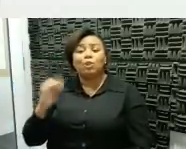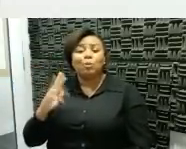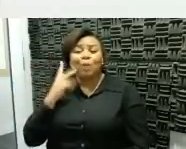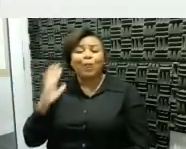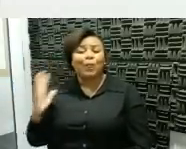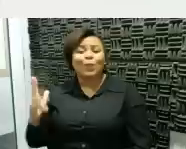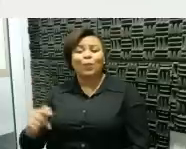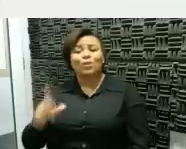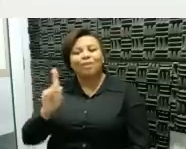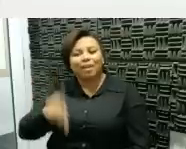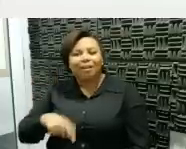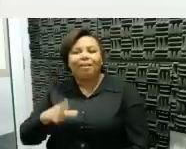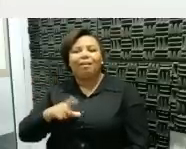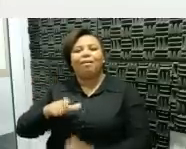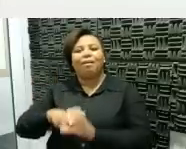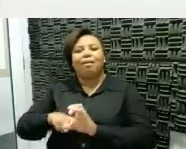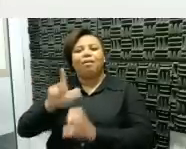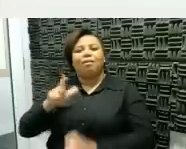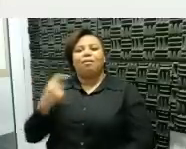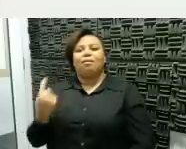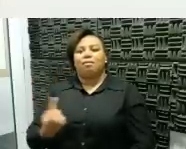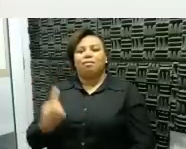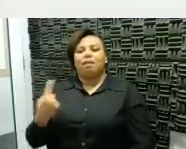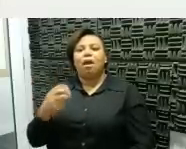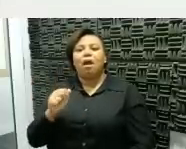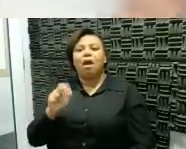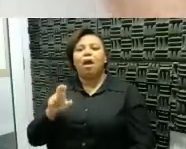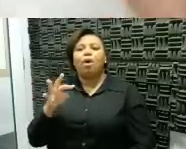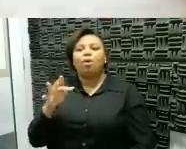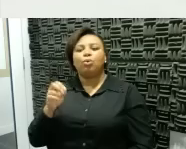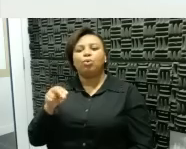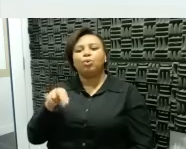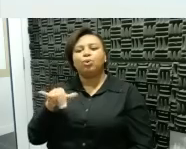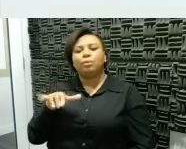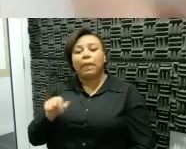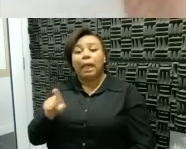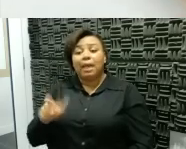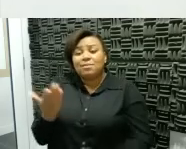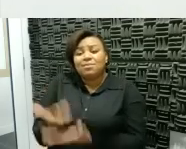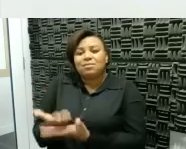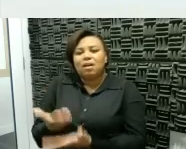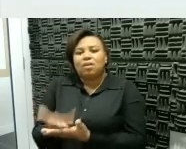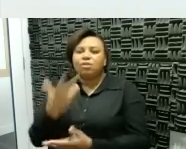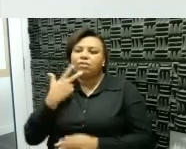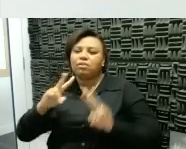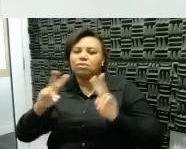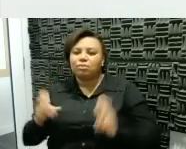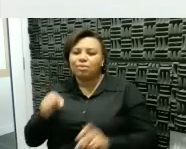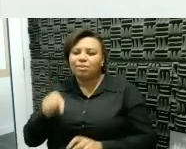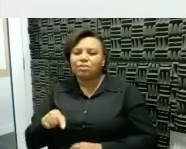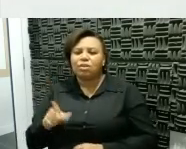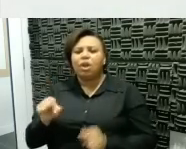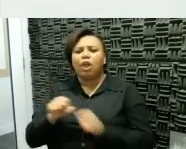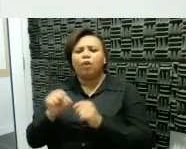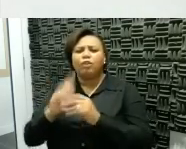autonomia então ã essa aula né a gente tá falando eu fiz aqui um baita de um resumão do que que é legal